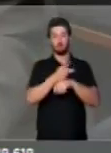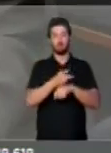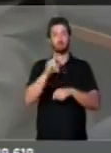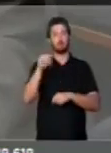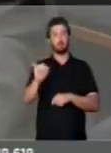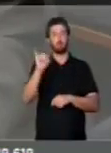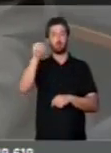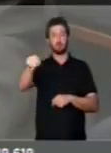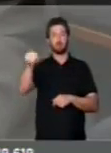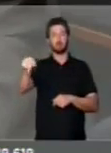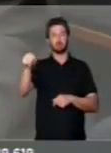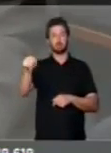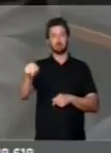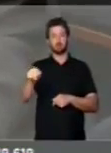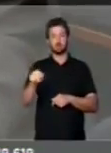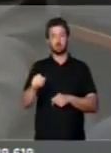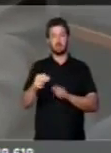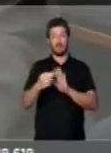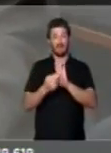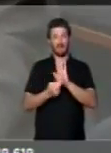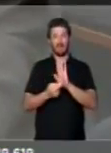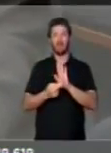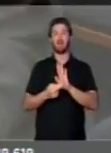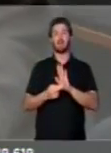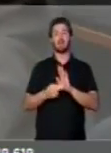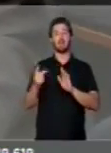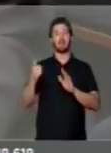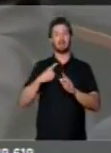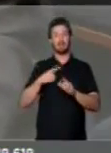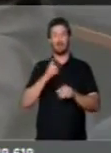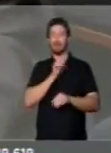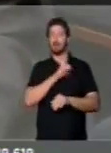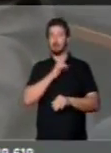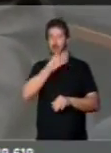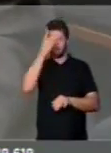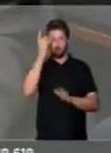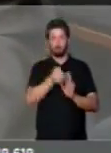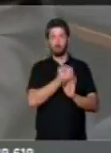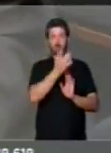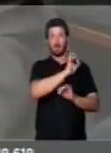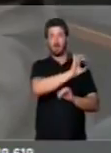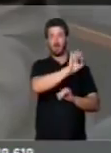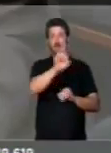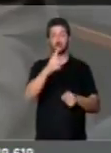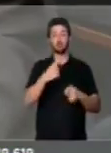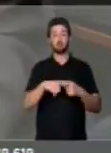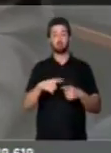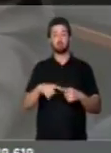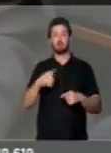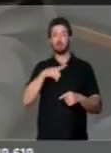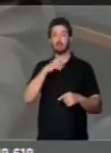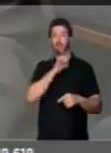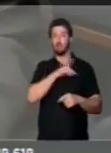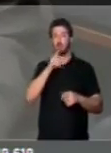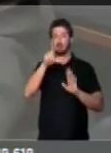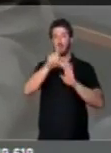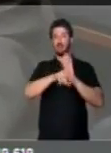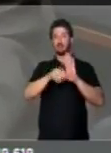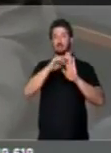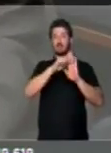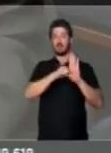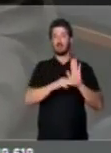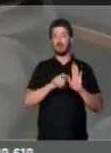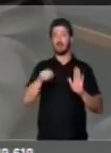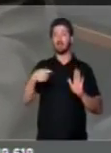é muito importante. Esse instituto aí está botando medo em muita gente. porque tem medo de ficar na lista de quem vai